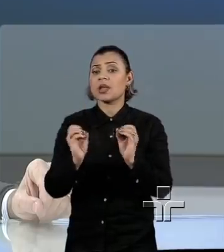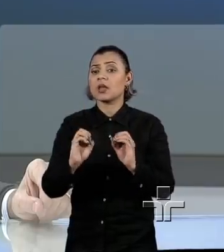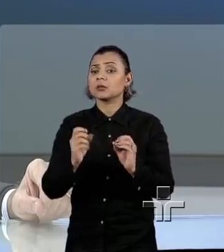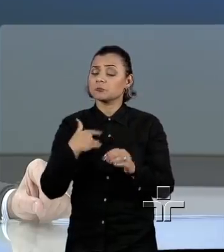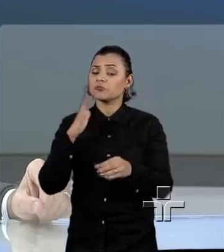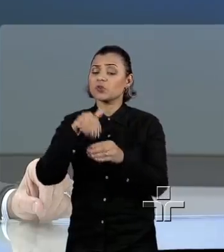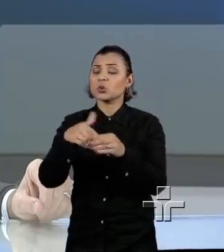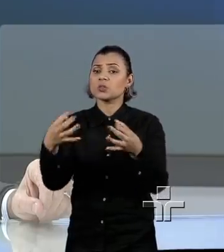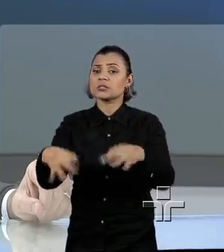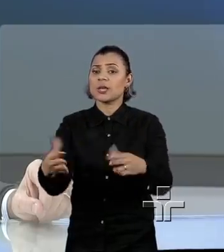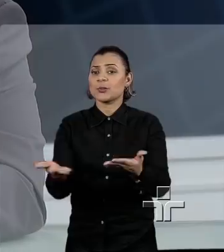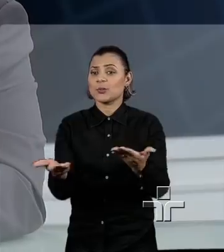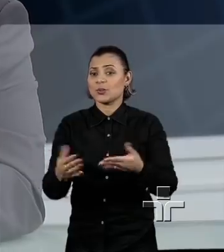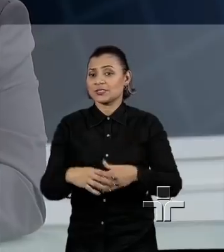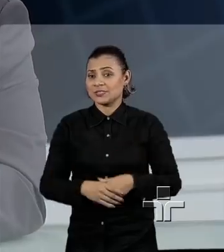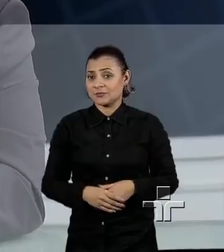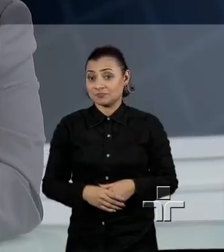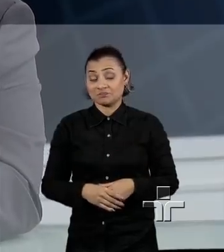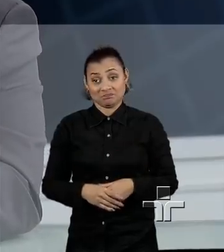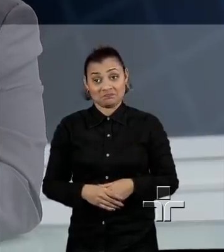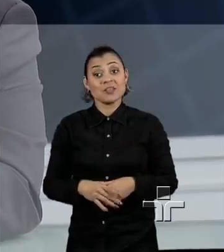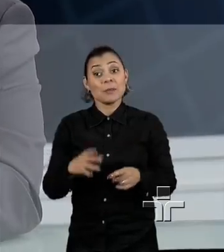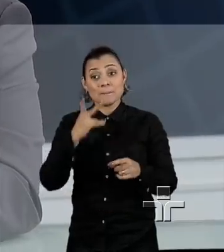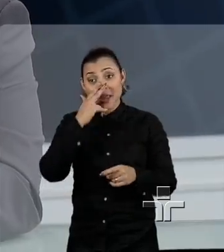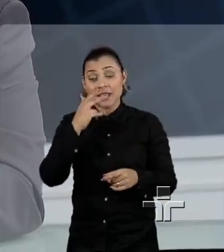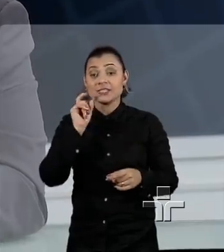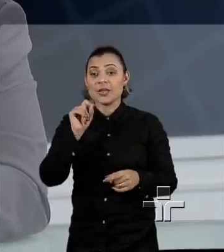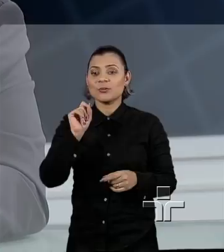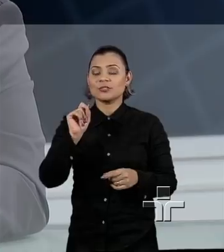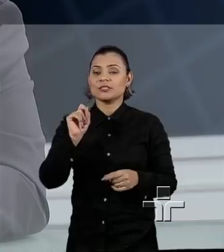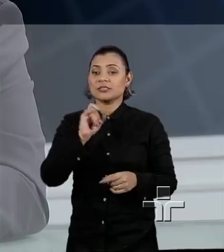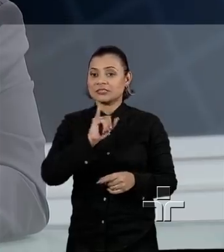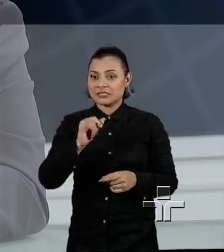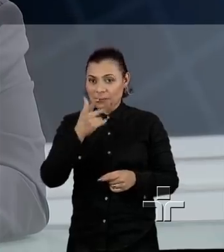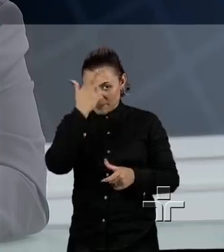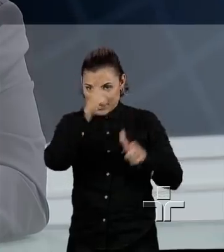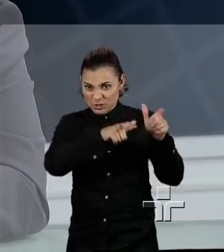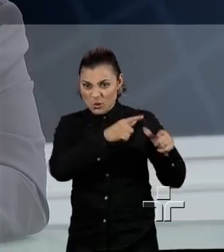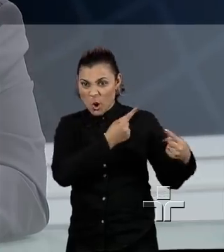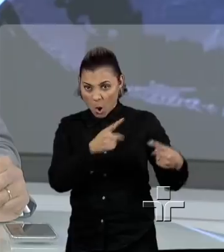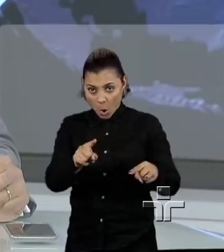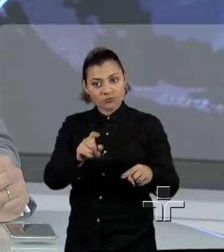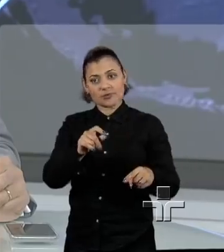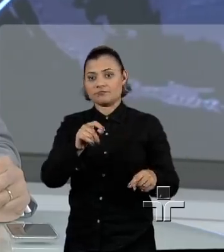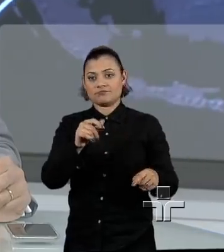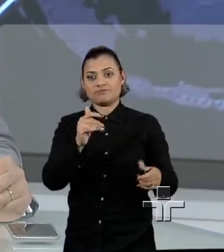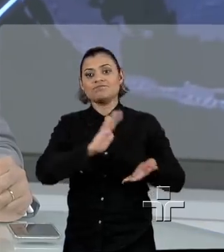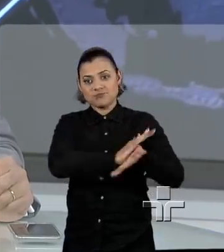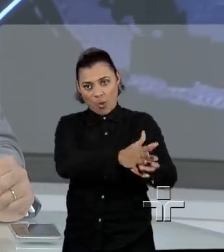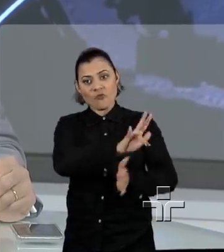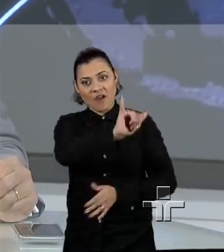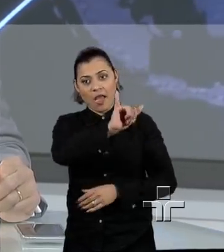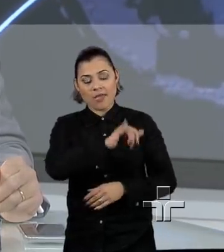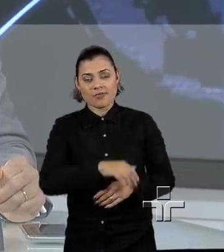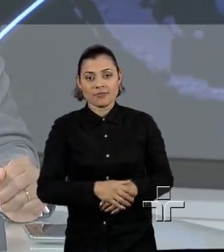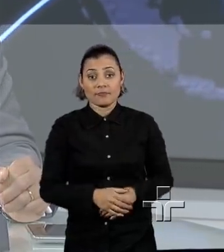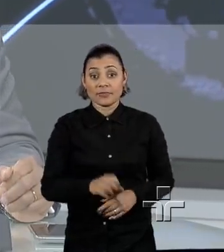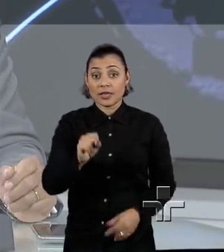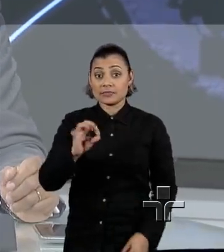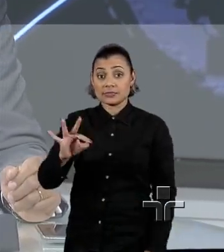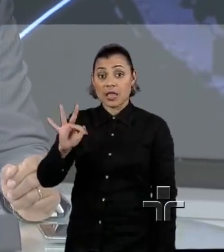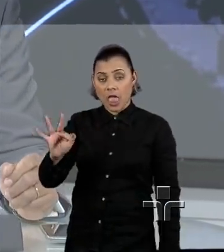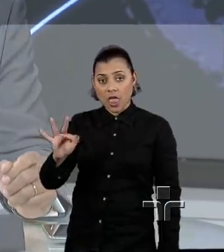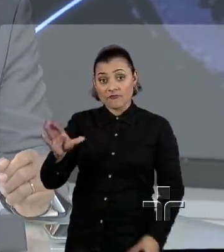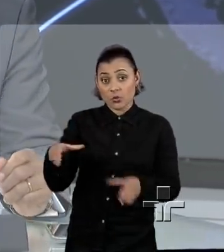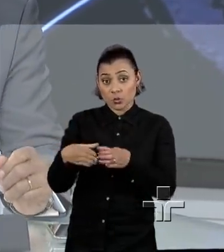não acredito que... Porque isso vai dar um tiro político contra quem fizer isso. Perfeito. Muito bem, a segunda turma do Supremo Tribunal Federal